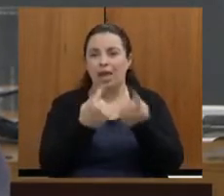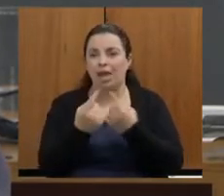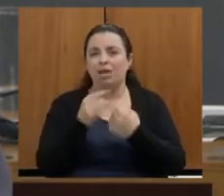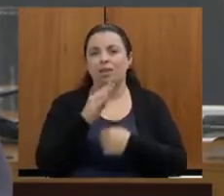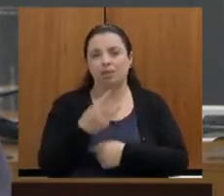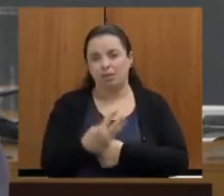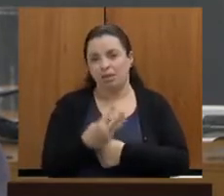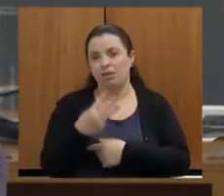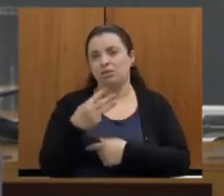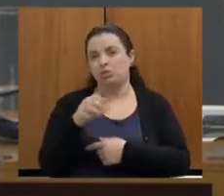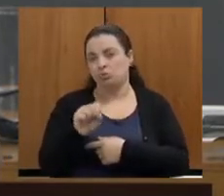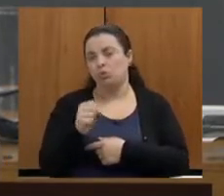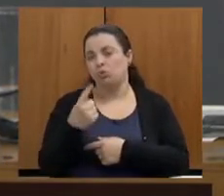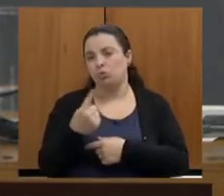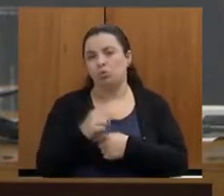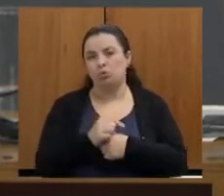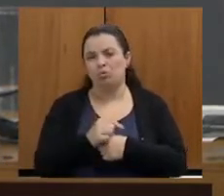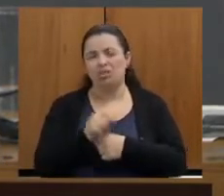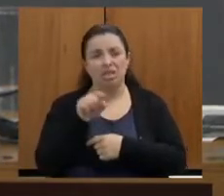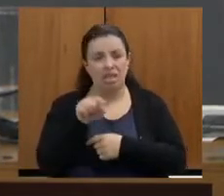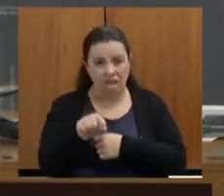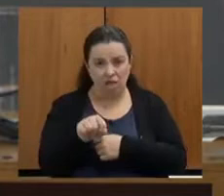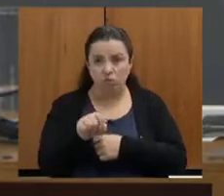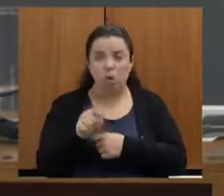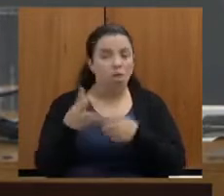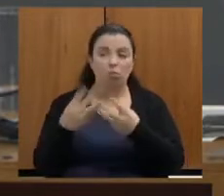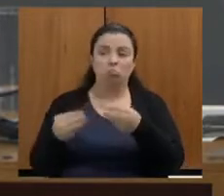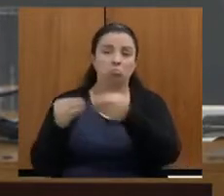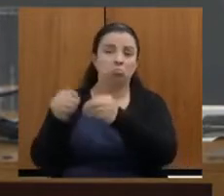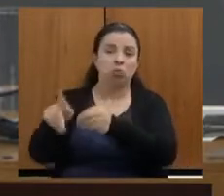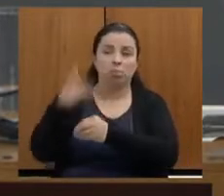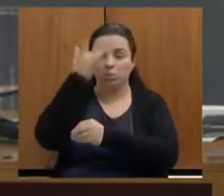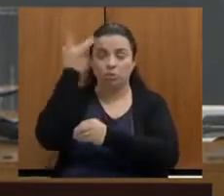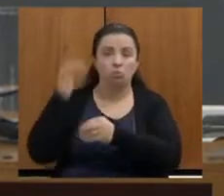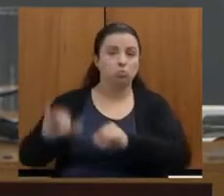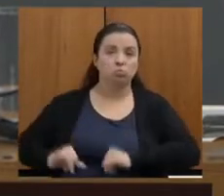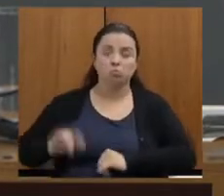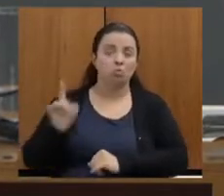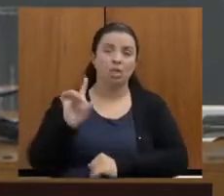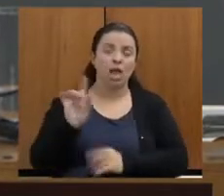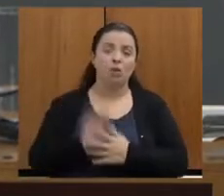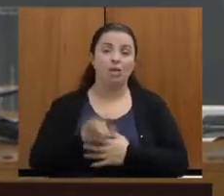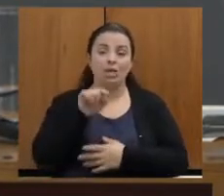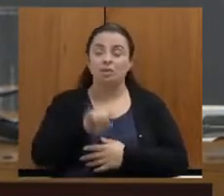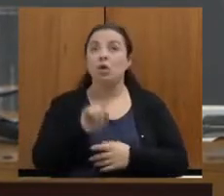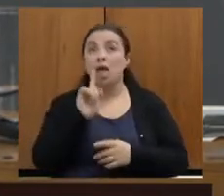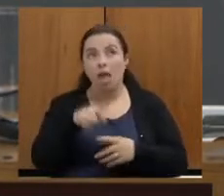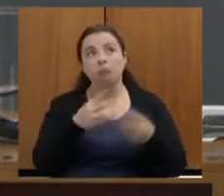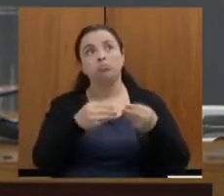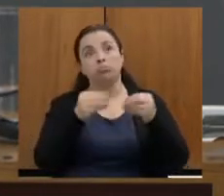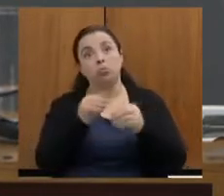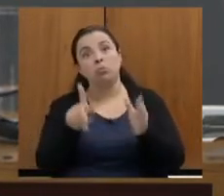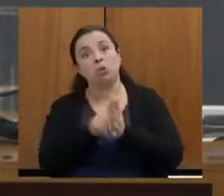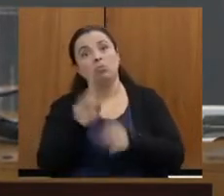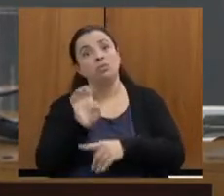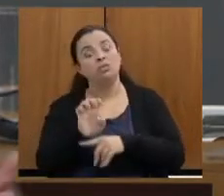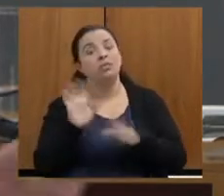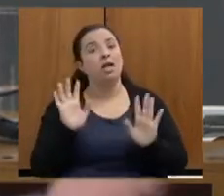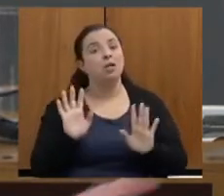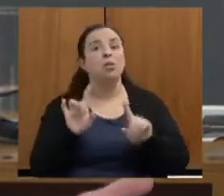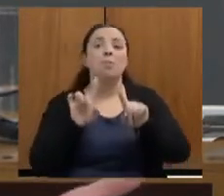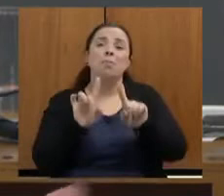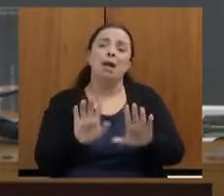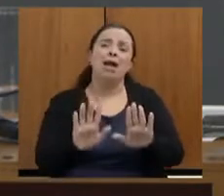isto imputado aos atingidos é o crime cometido pela vale então não dá para ter me desculpe um